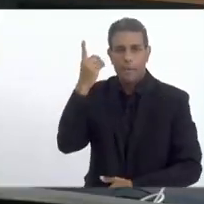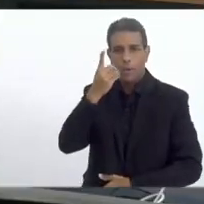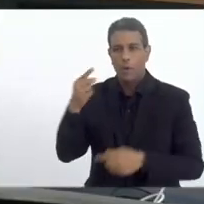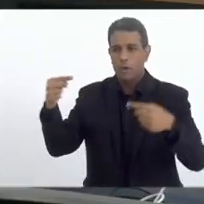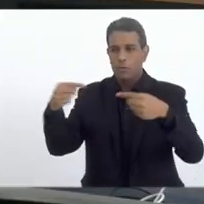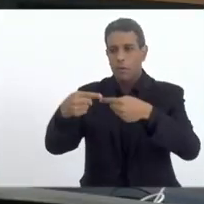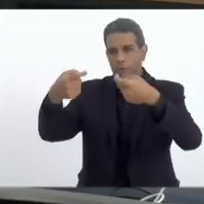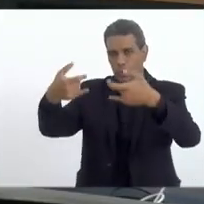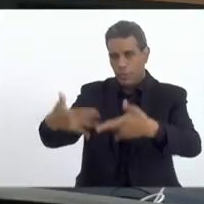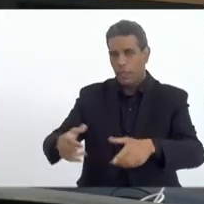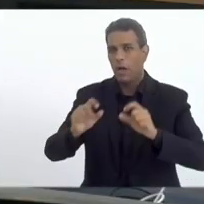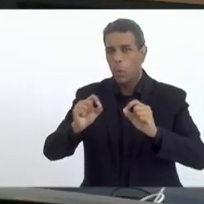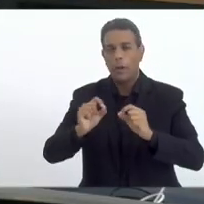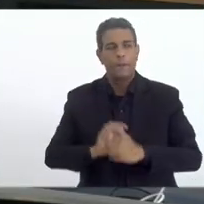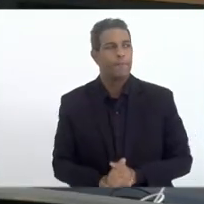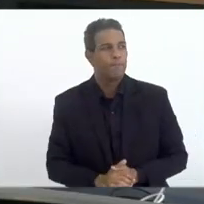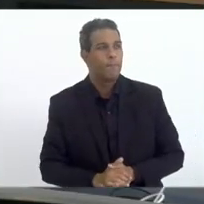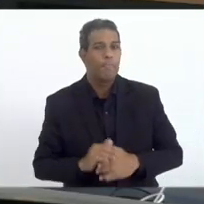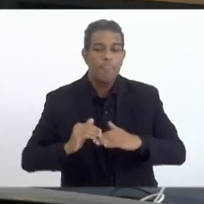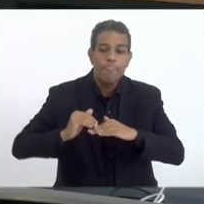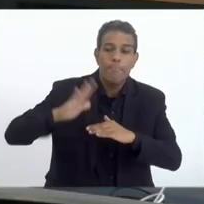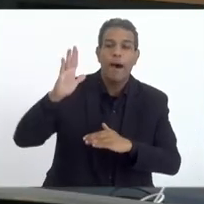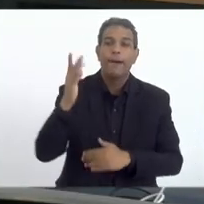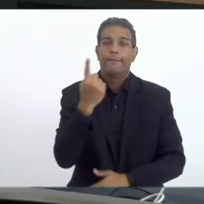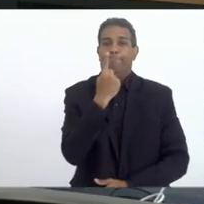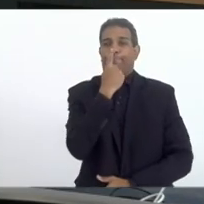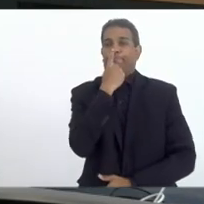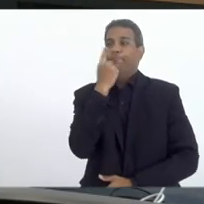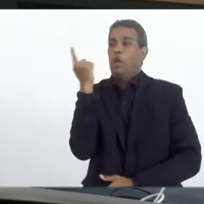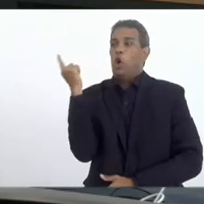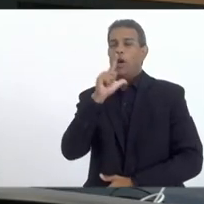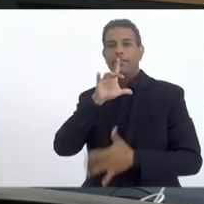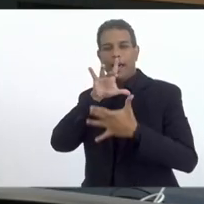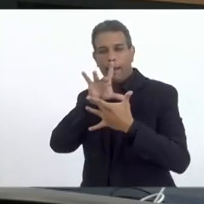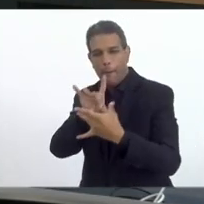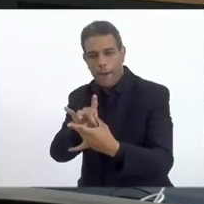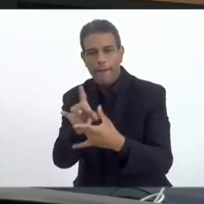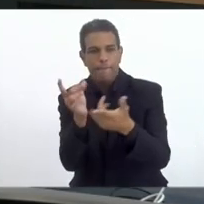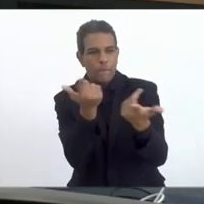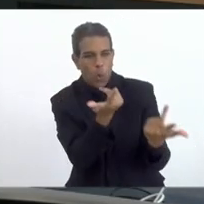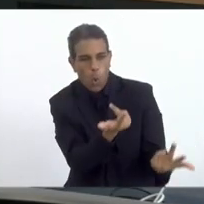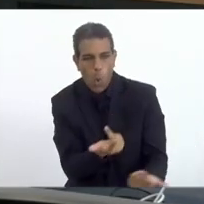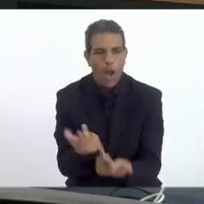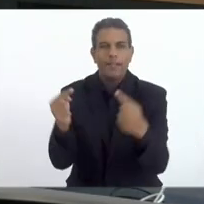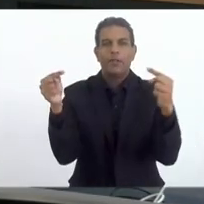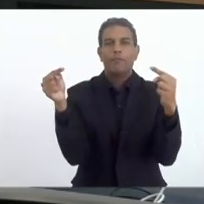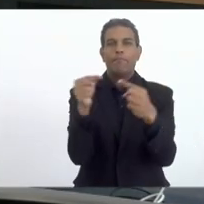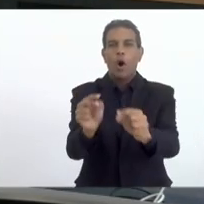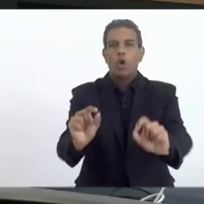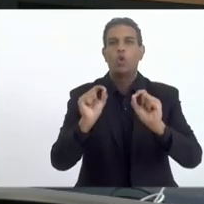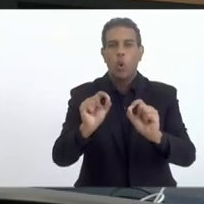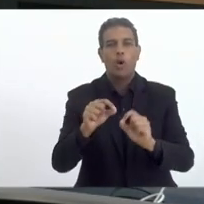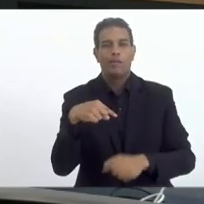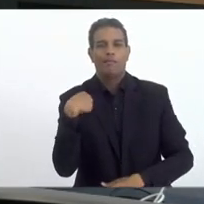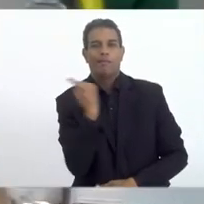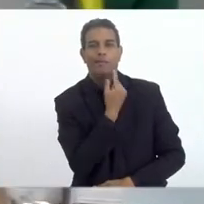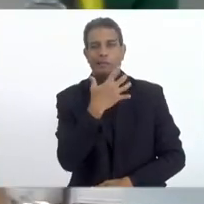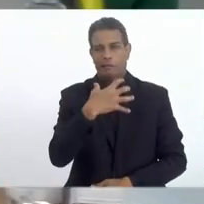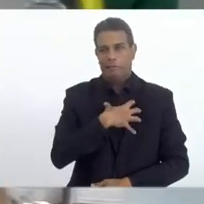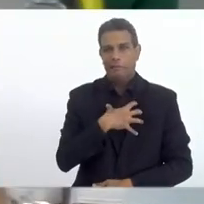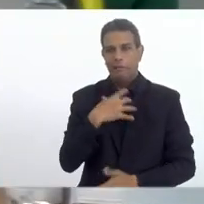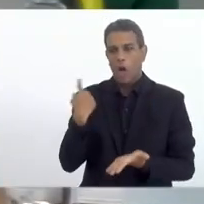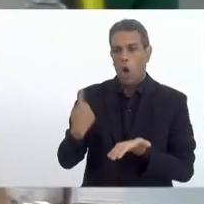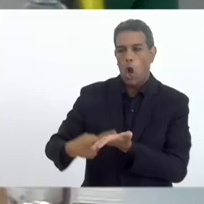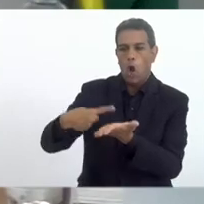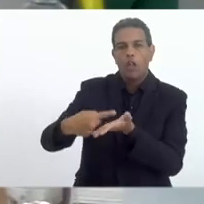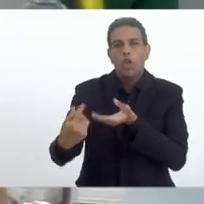quis dizer é o mais próximo possível. Sim, sim. Igual jamais. Porque senão a gente está